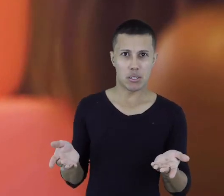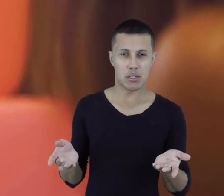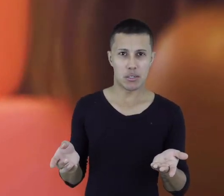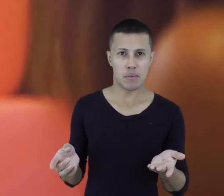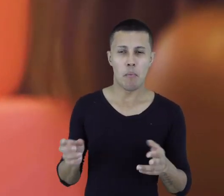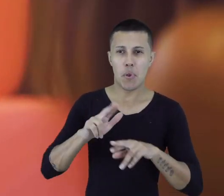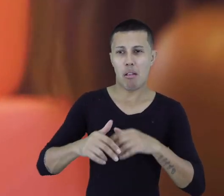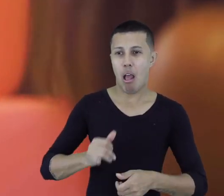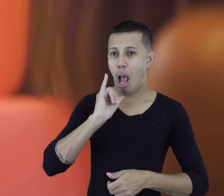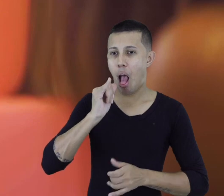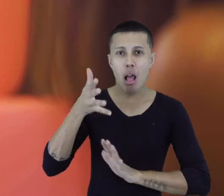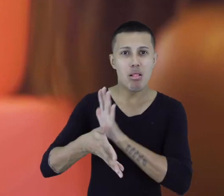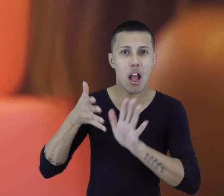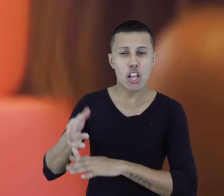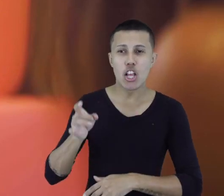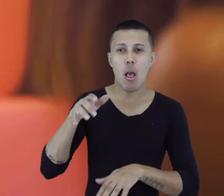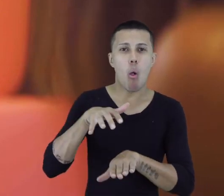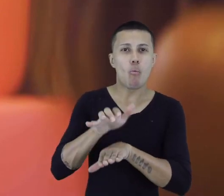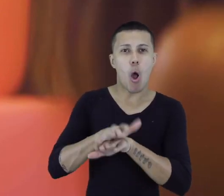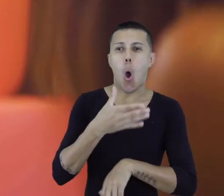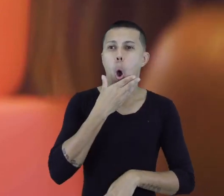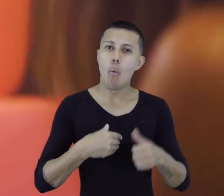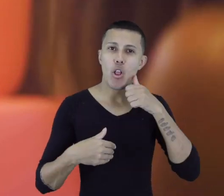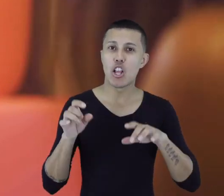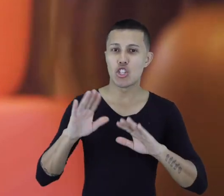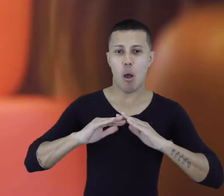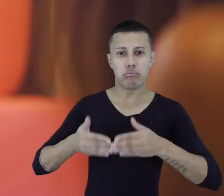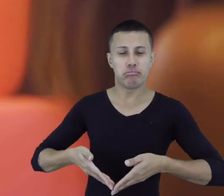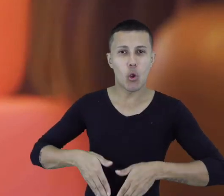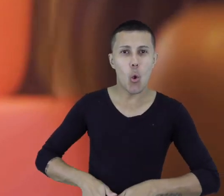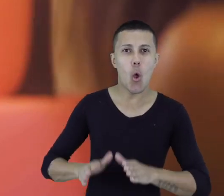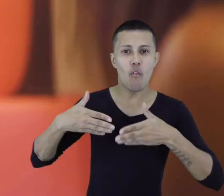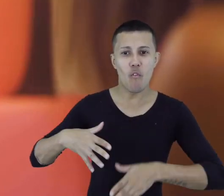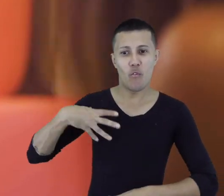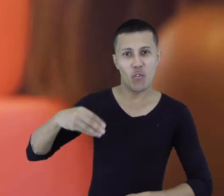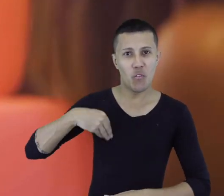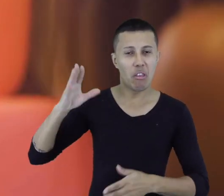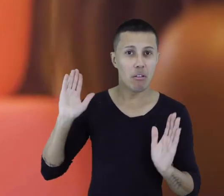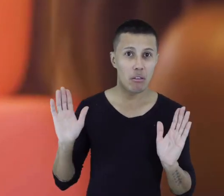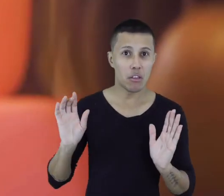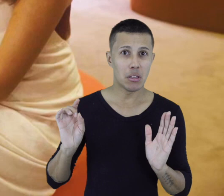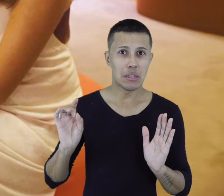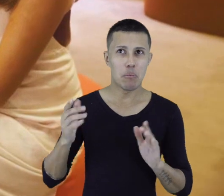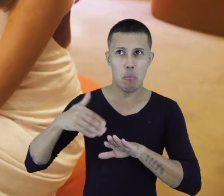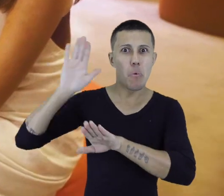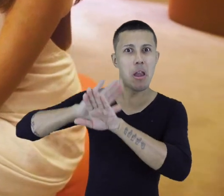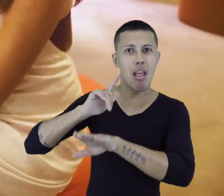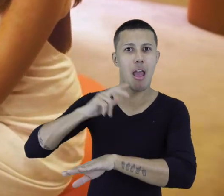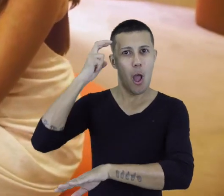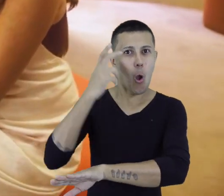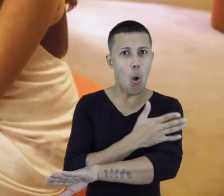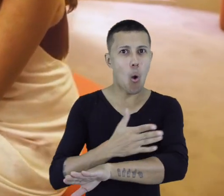essa narrativa de que sexo só homem e mulher, só para procriar. Então, acho que é um caldo cultural, assim, com tudo isso.